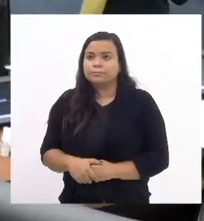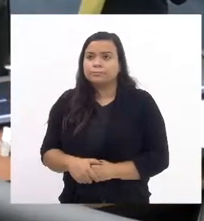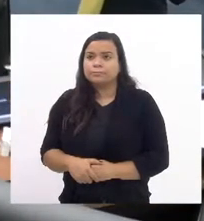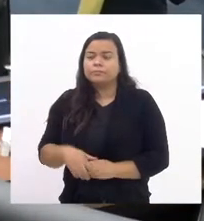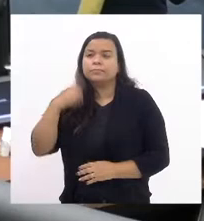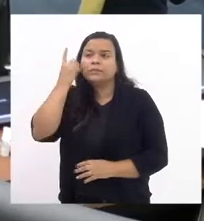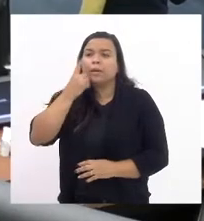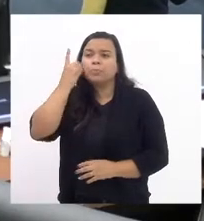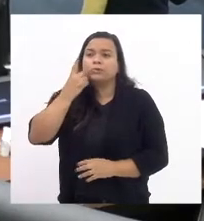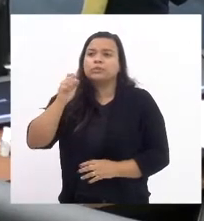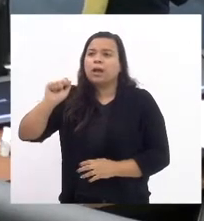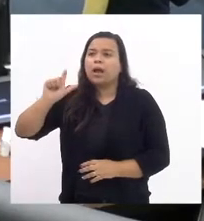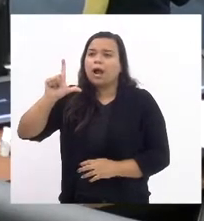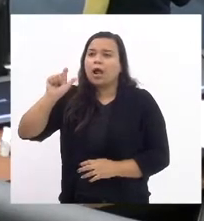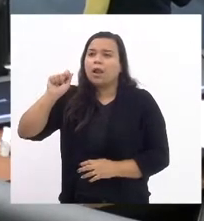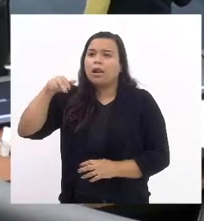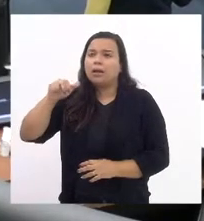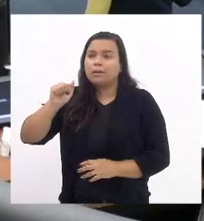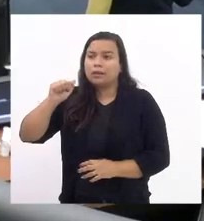Deputada Alana Passos.